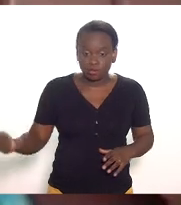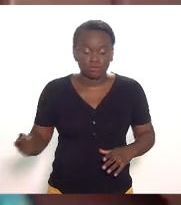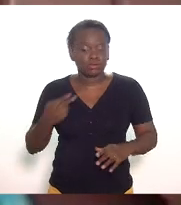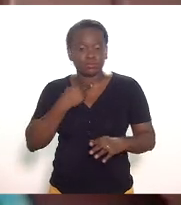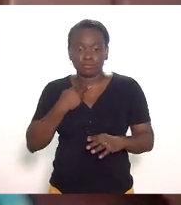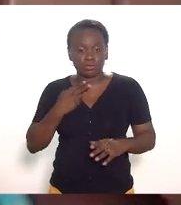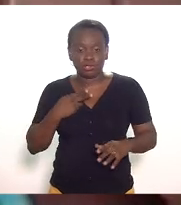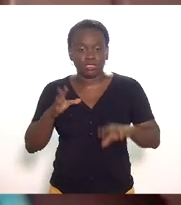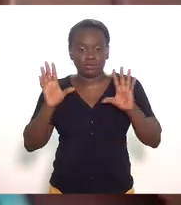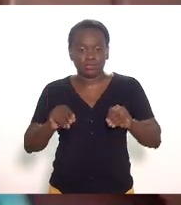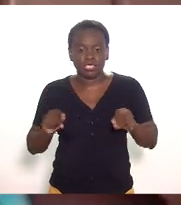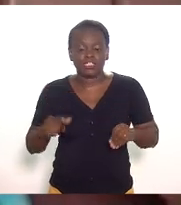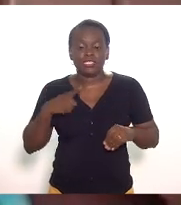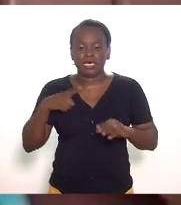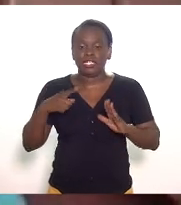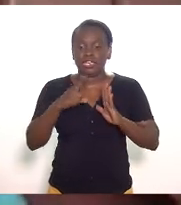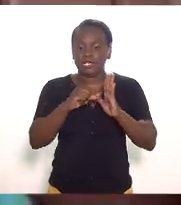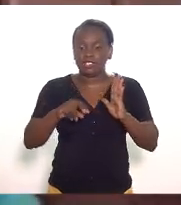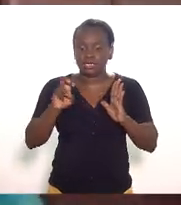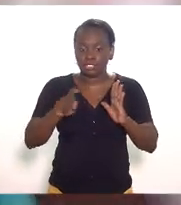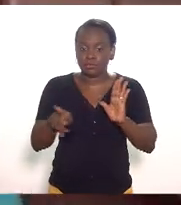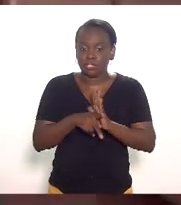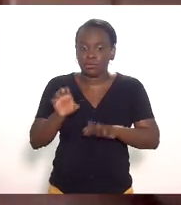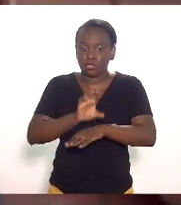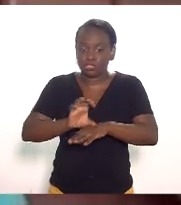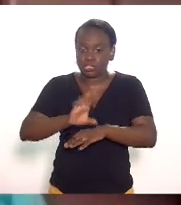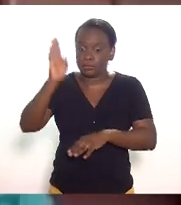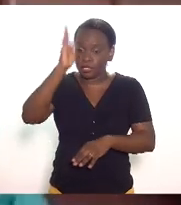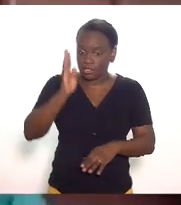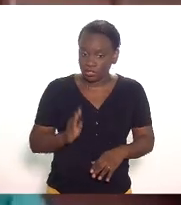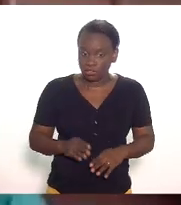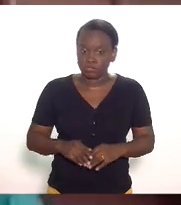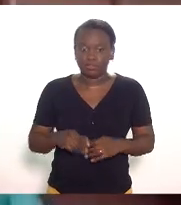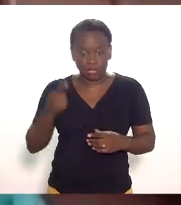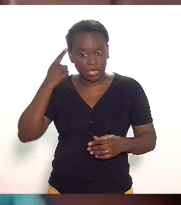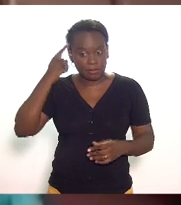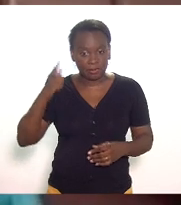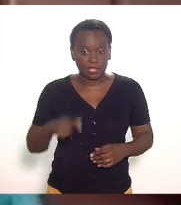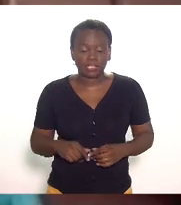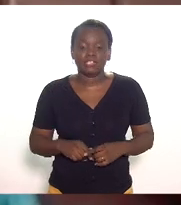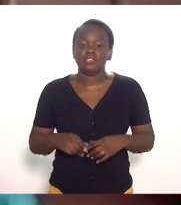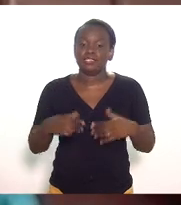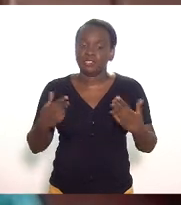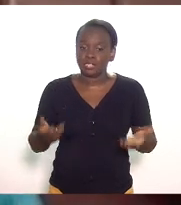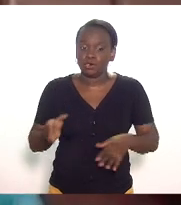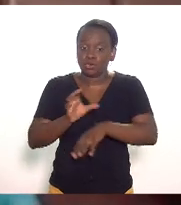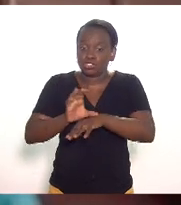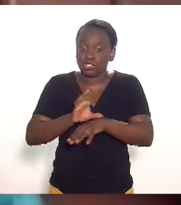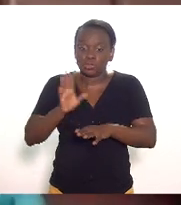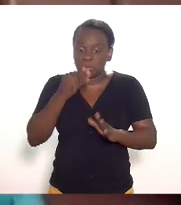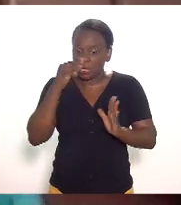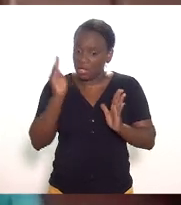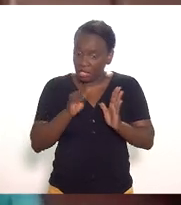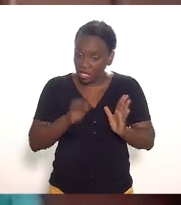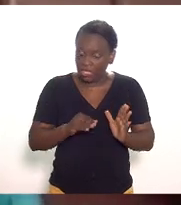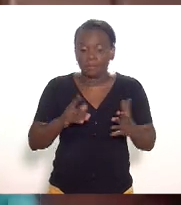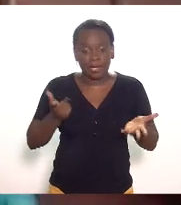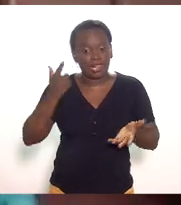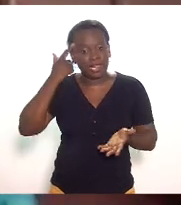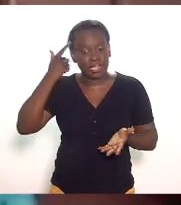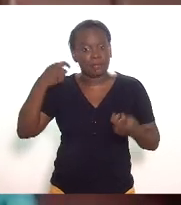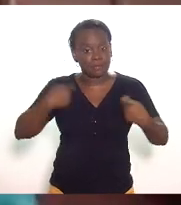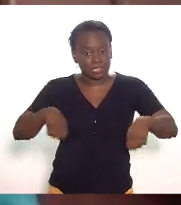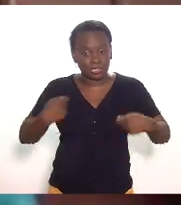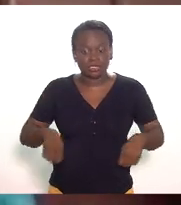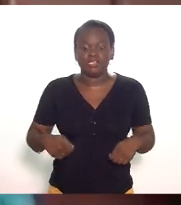no artigo 5º da Constituição Federal desse país. Só para lembrar que a Constituição anda tão aviltada nos últimos tempos que a